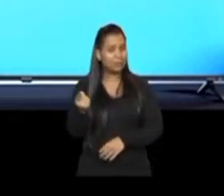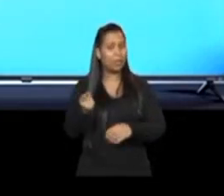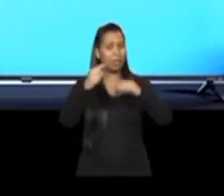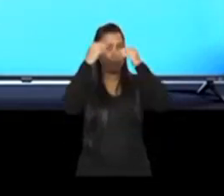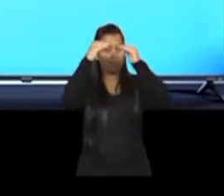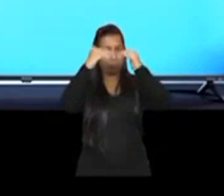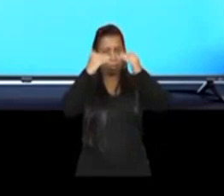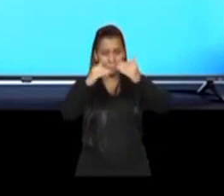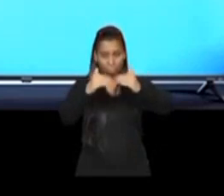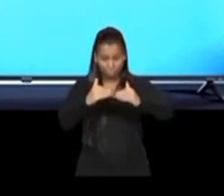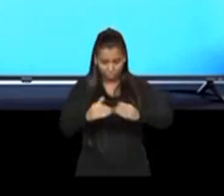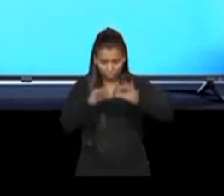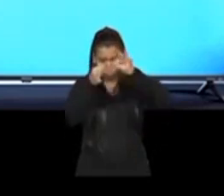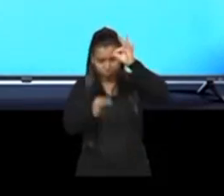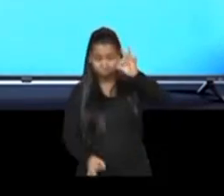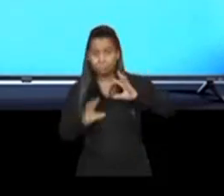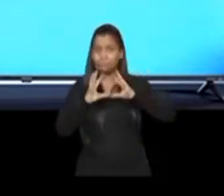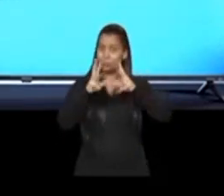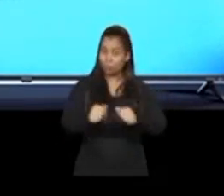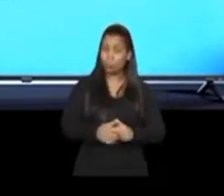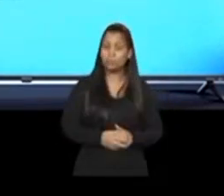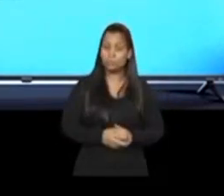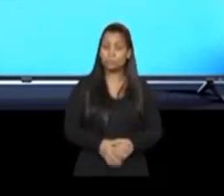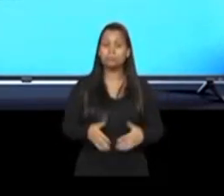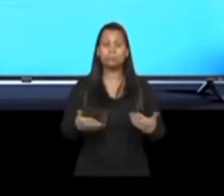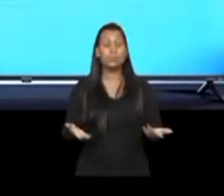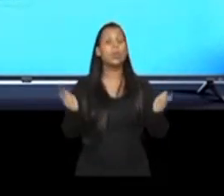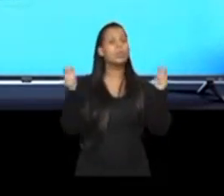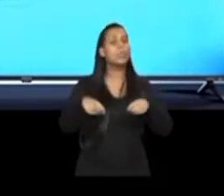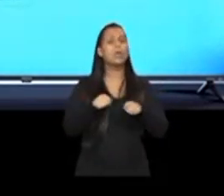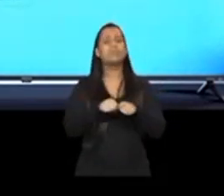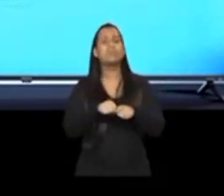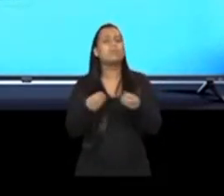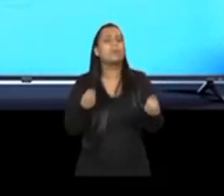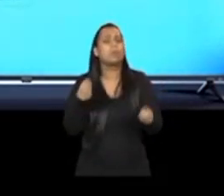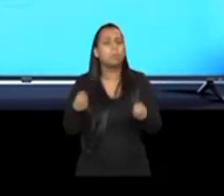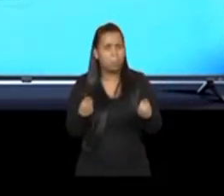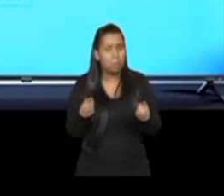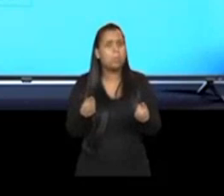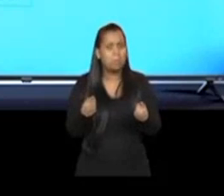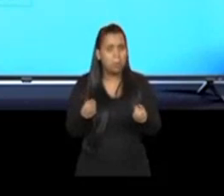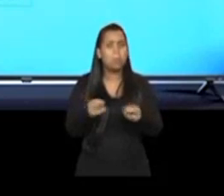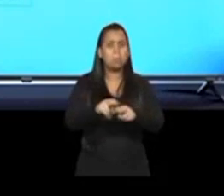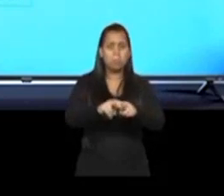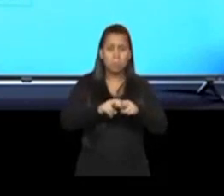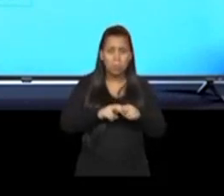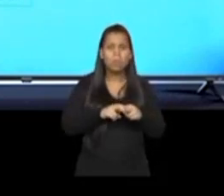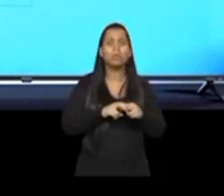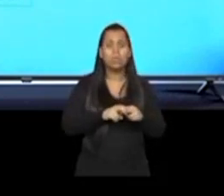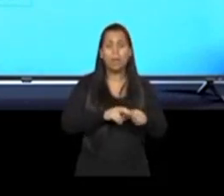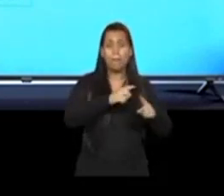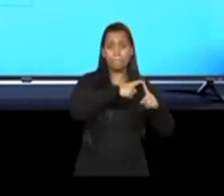as possibilidades? Essa forma pode ser feita usando o princípio multiplicativo,